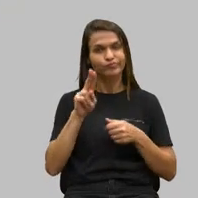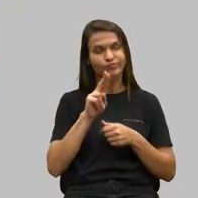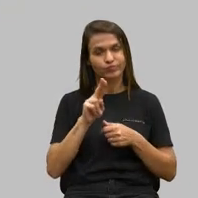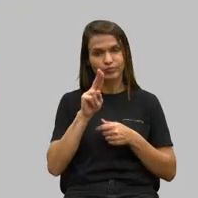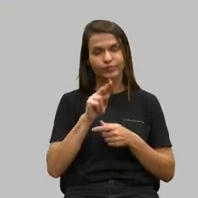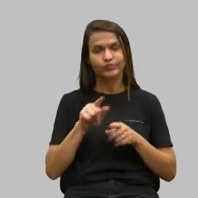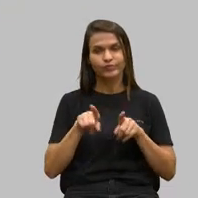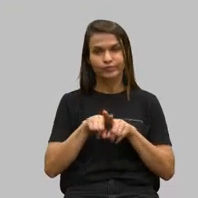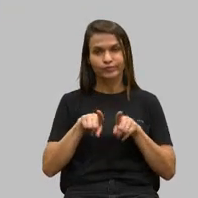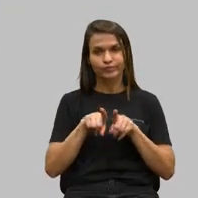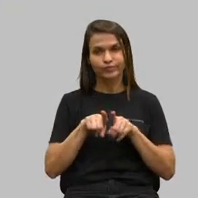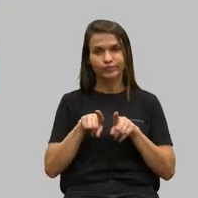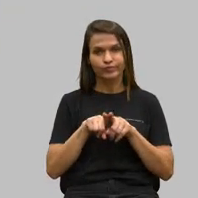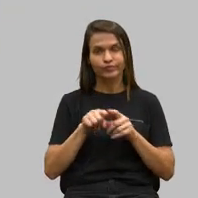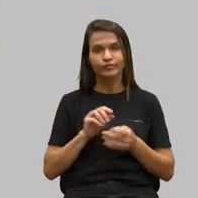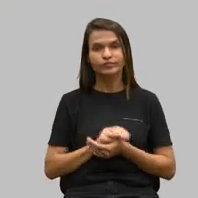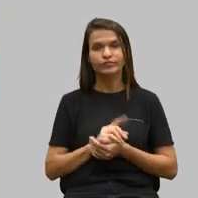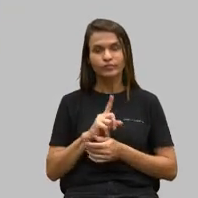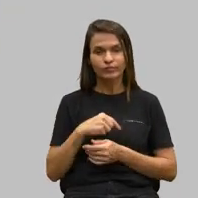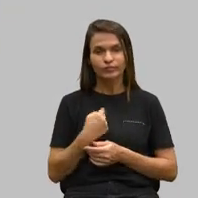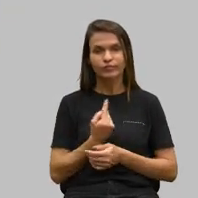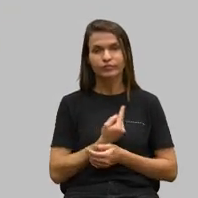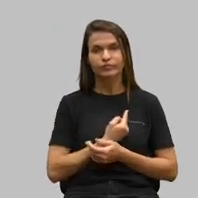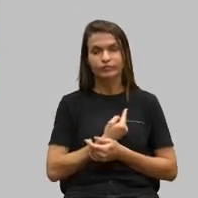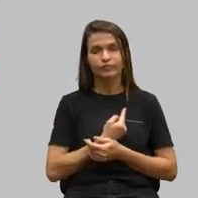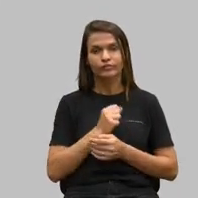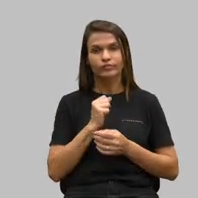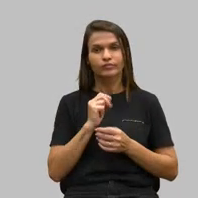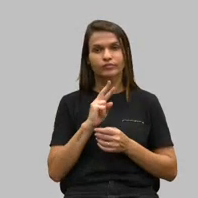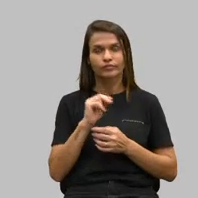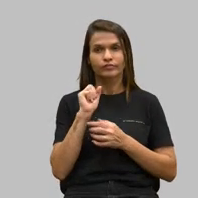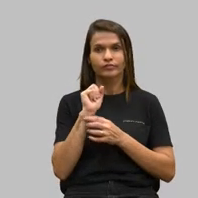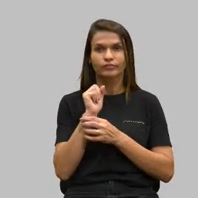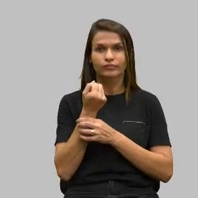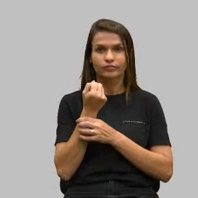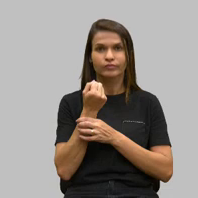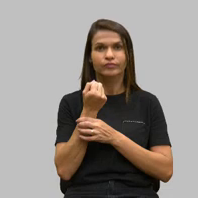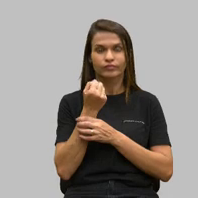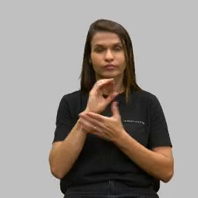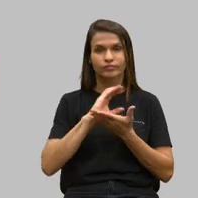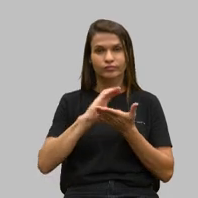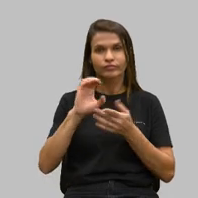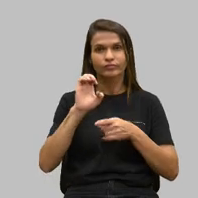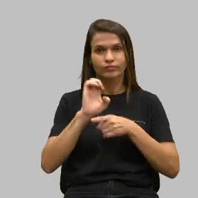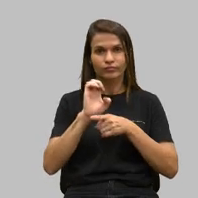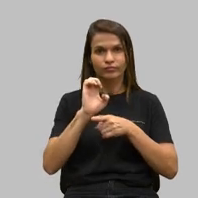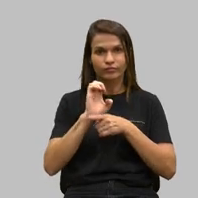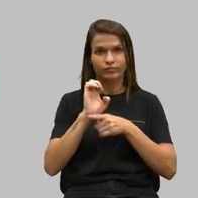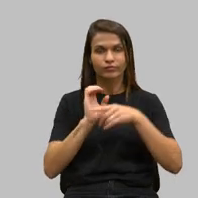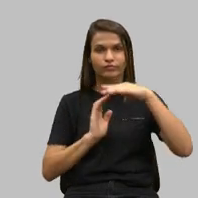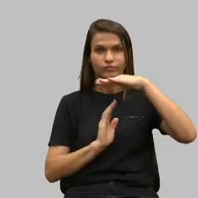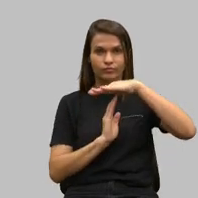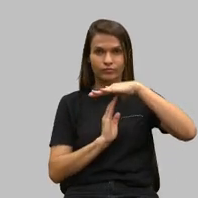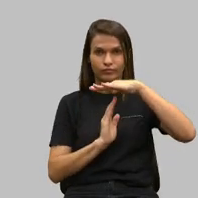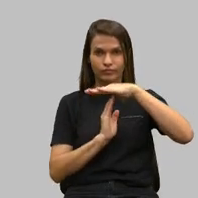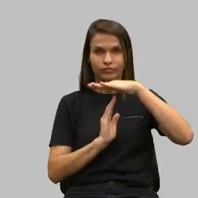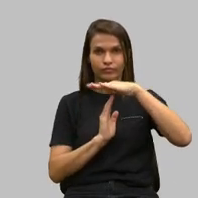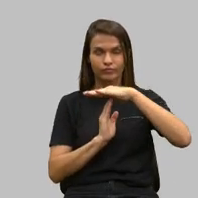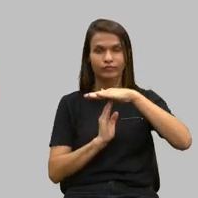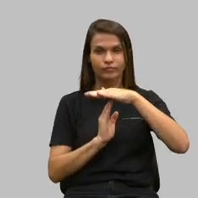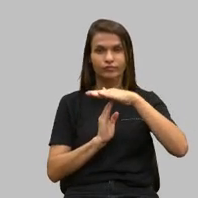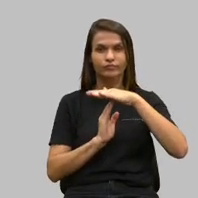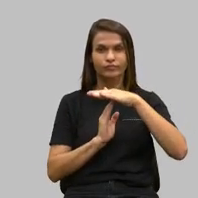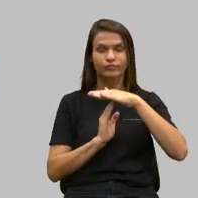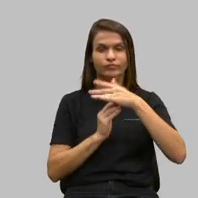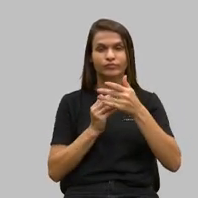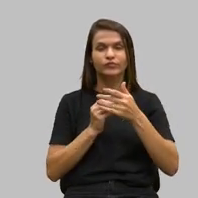E, além disso, nós vamos garantir um recurso estadual no teto de quimioterapia e